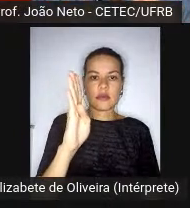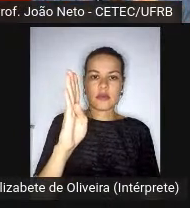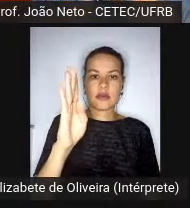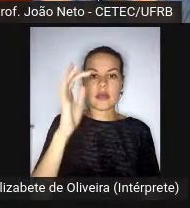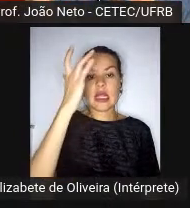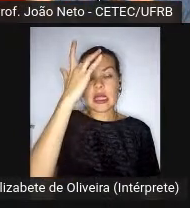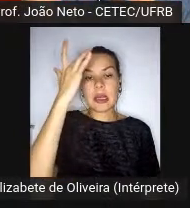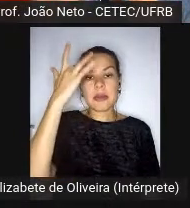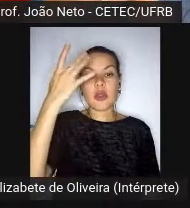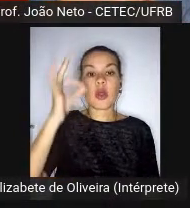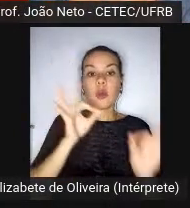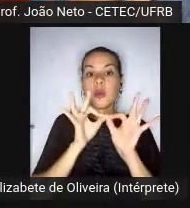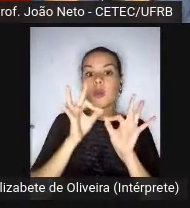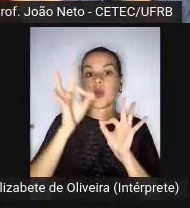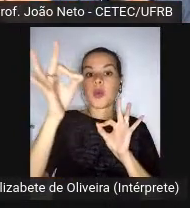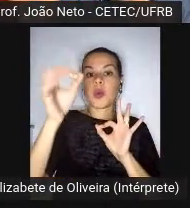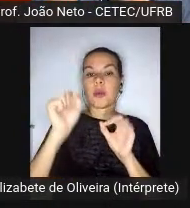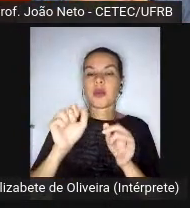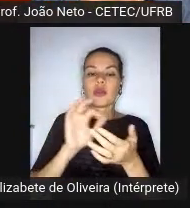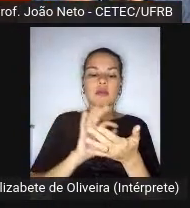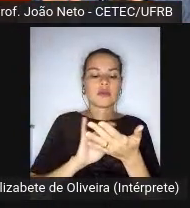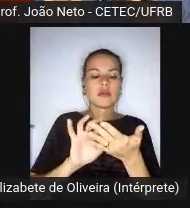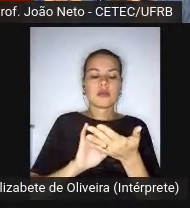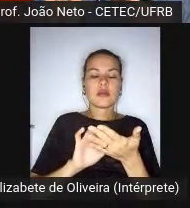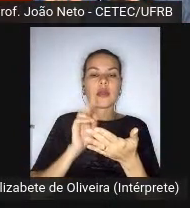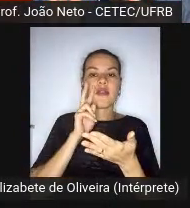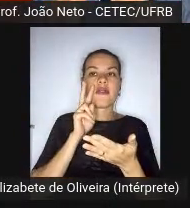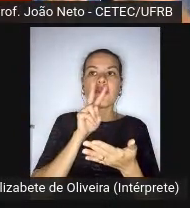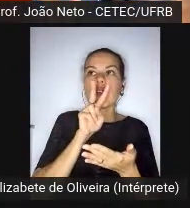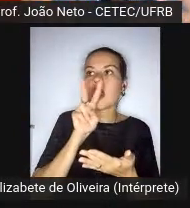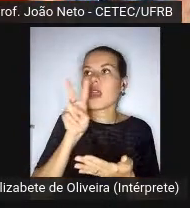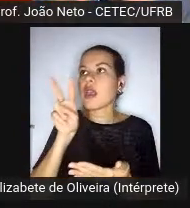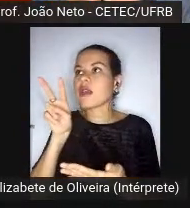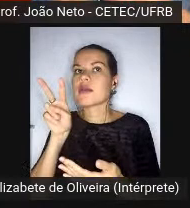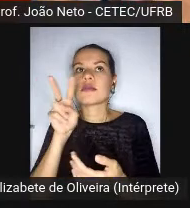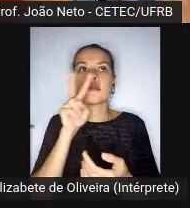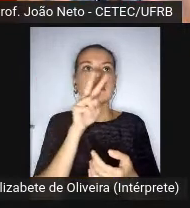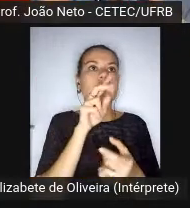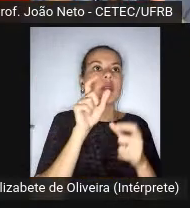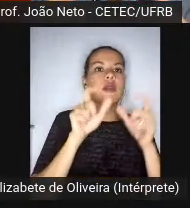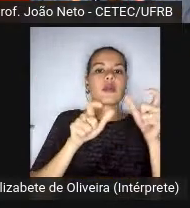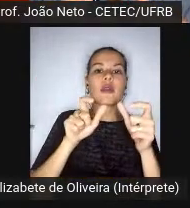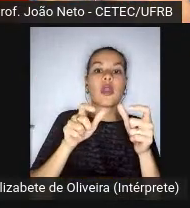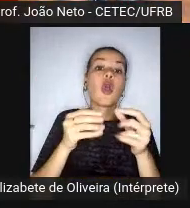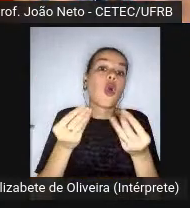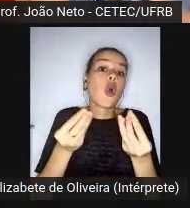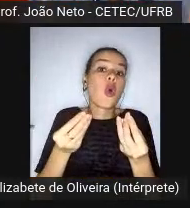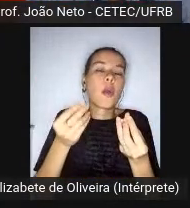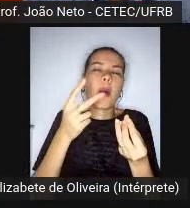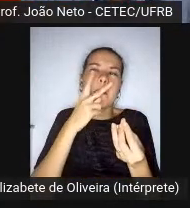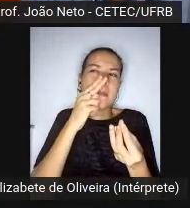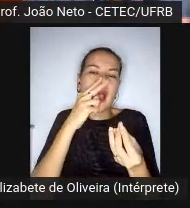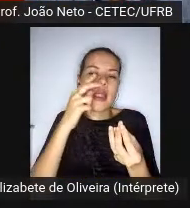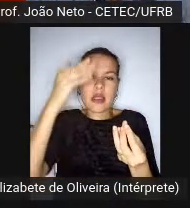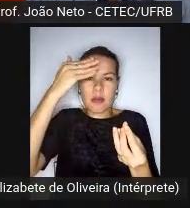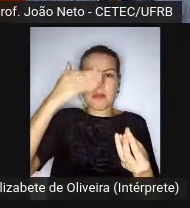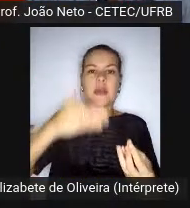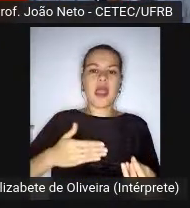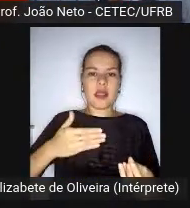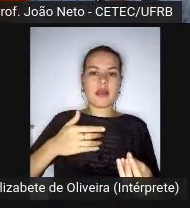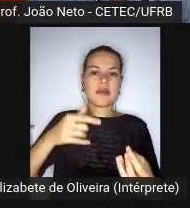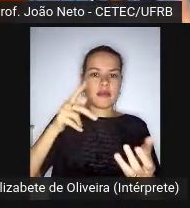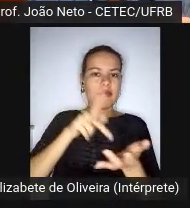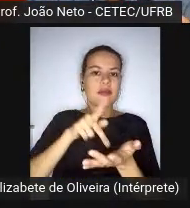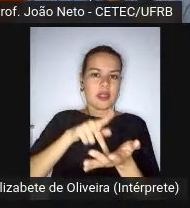pessoa à distância consegue controlar e ver o que tem naquele ambiente é como se ela tivesse quando estiver simulando ali a presença